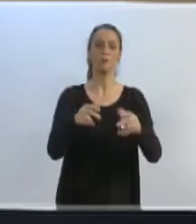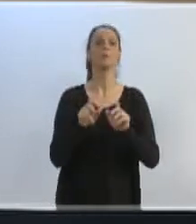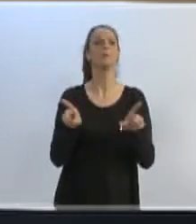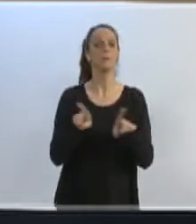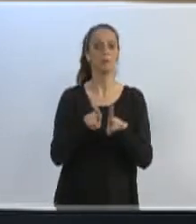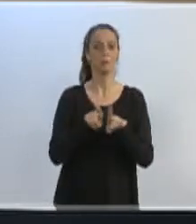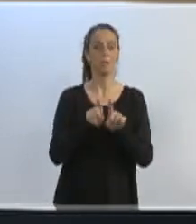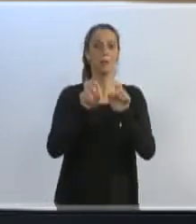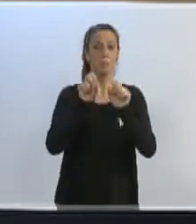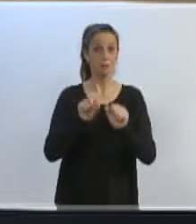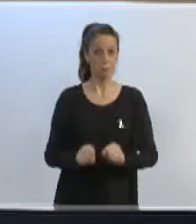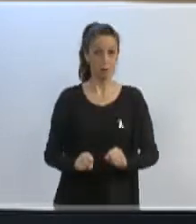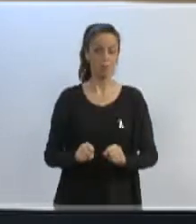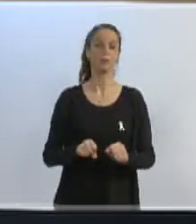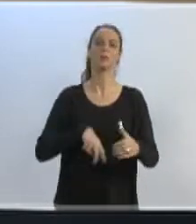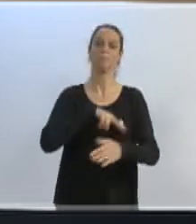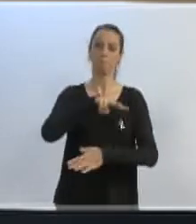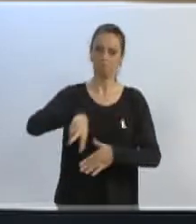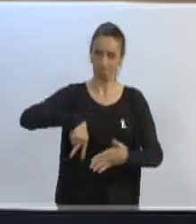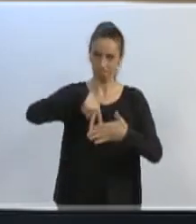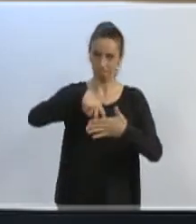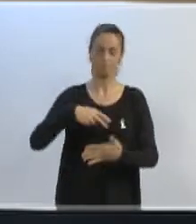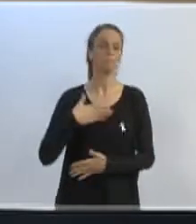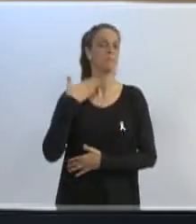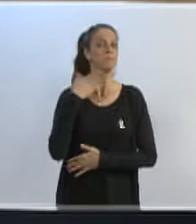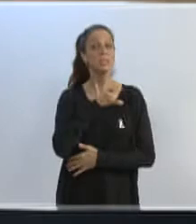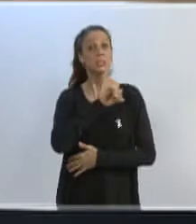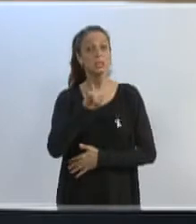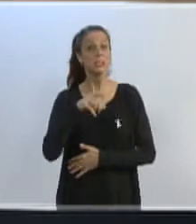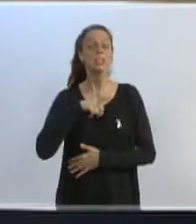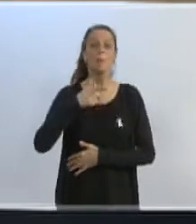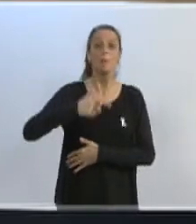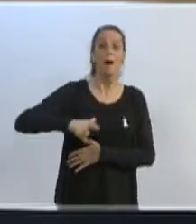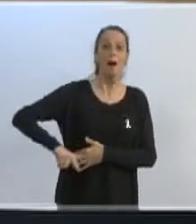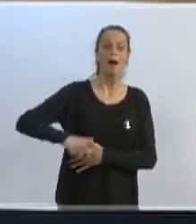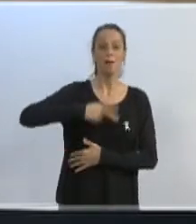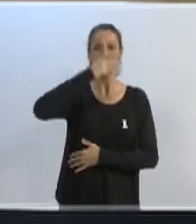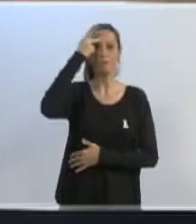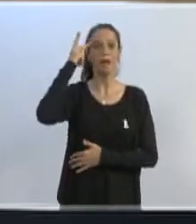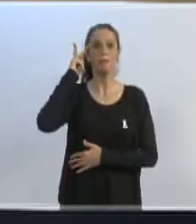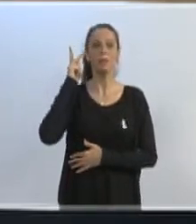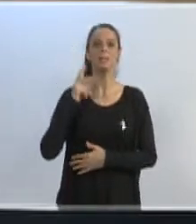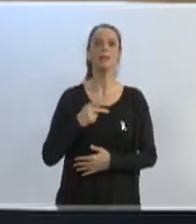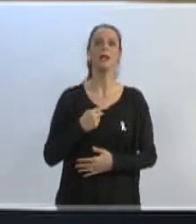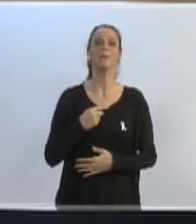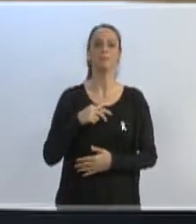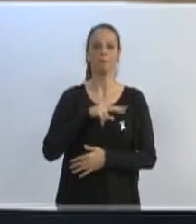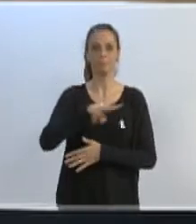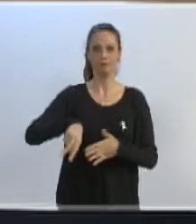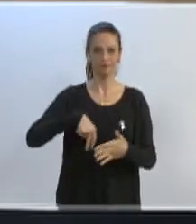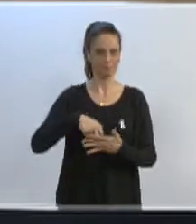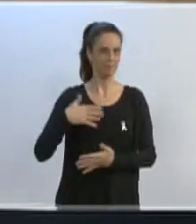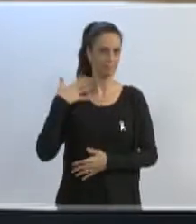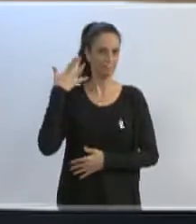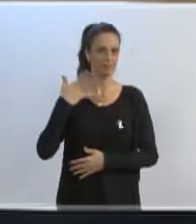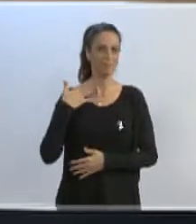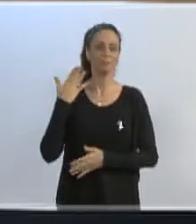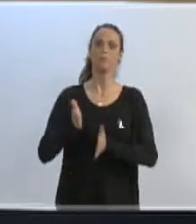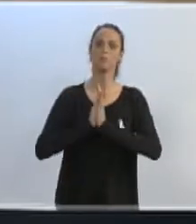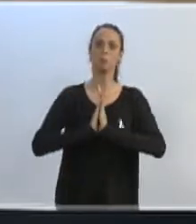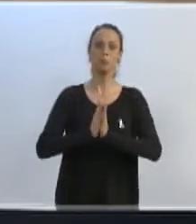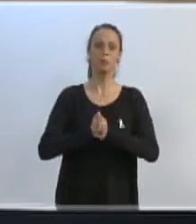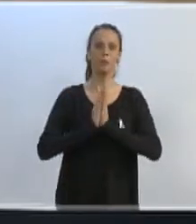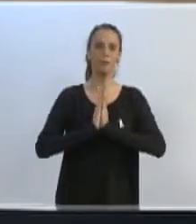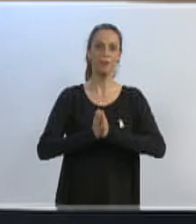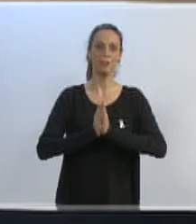possam fazer uso dela. Se tiver mais alguém que gostaria de se pronunciar na tribuna, por favor,